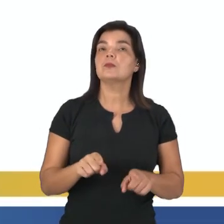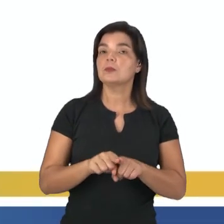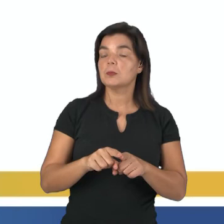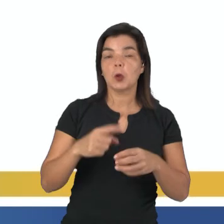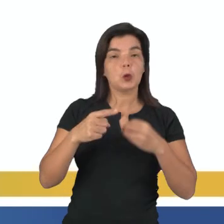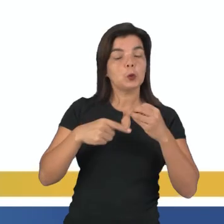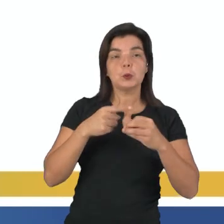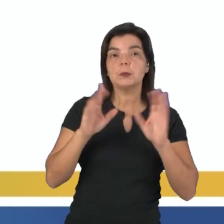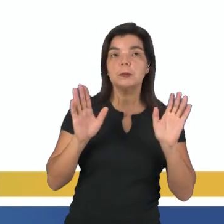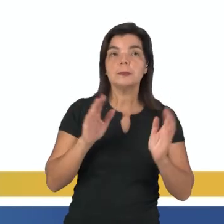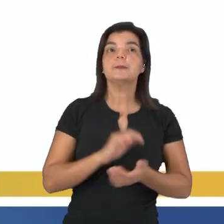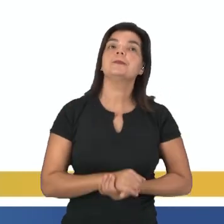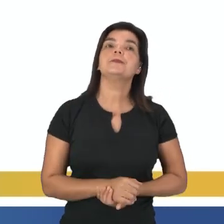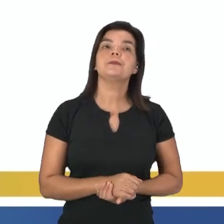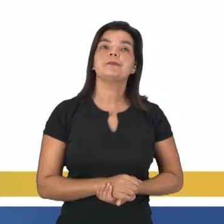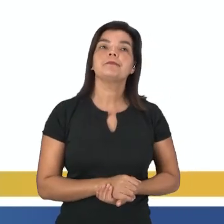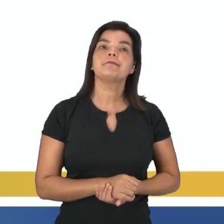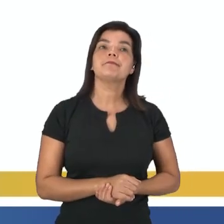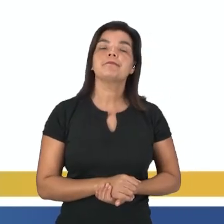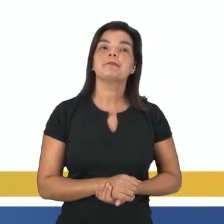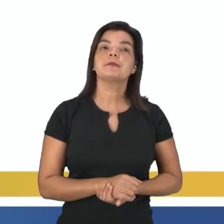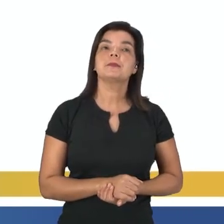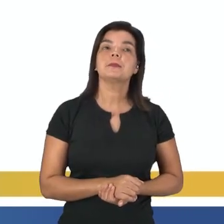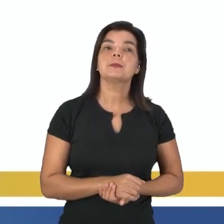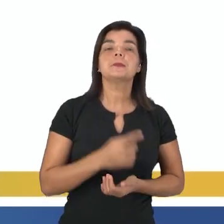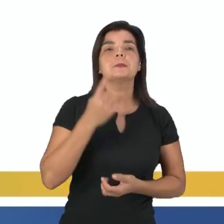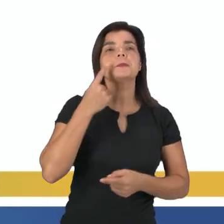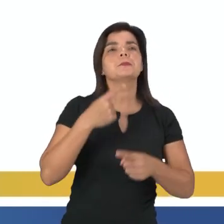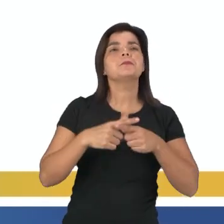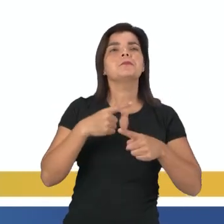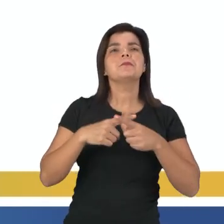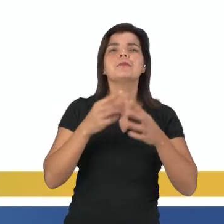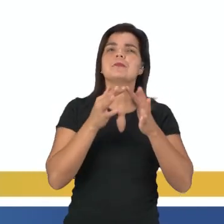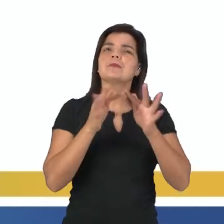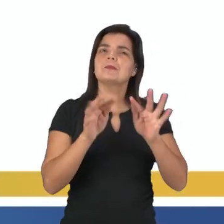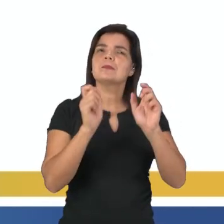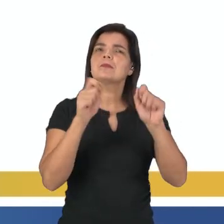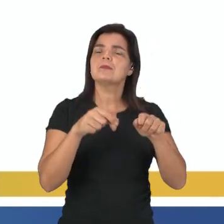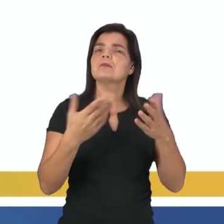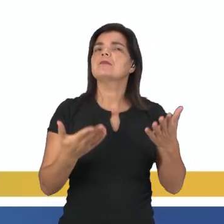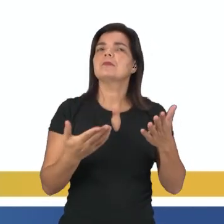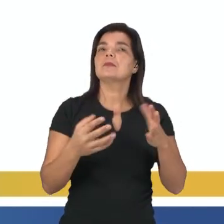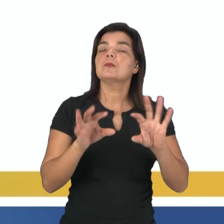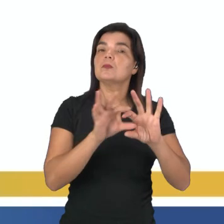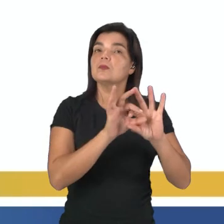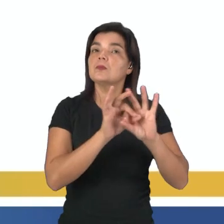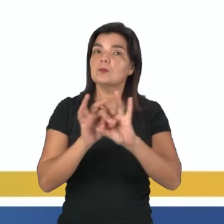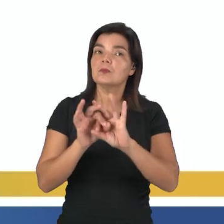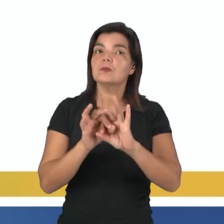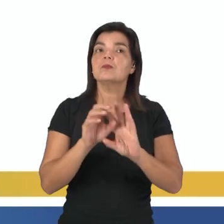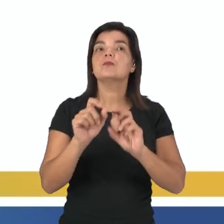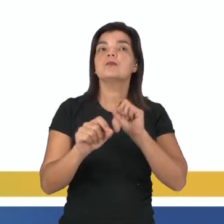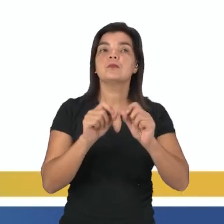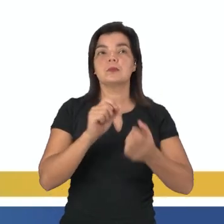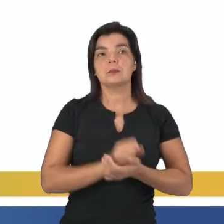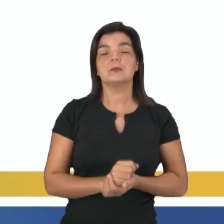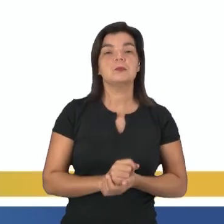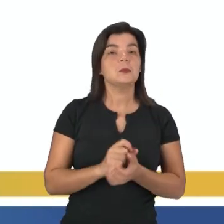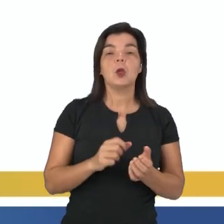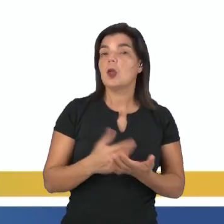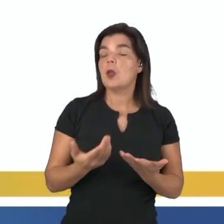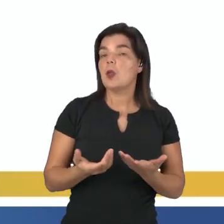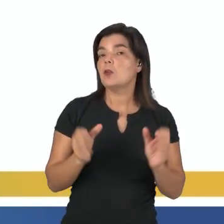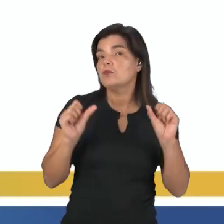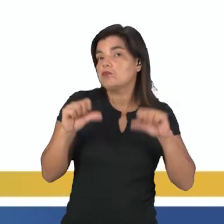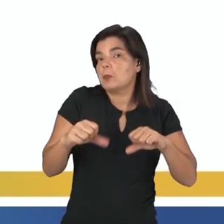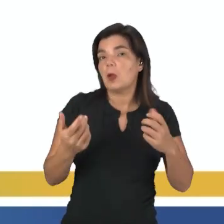sou louco, né? Então, o que ele quer saber ali? Qual é a coerência, se dá em razão de quê ali, né? Ele nega